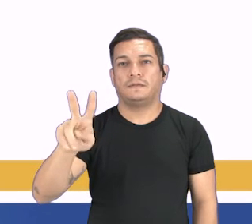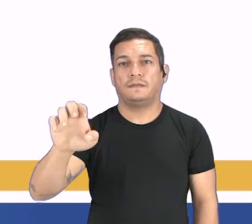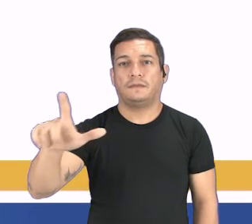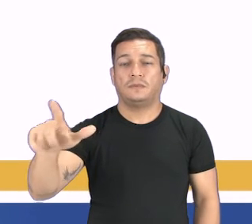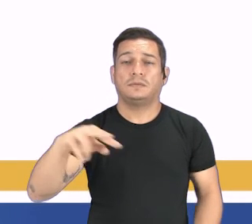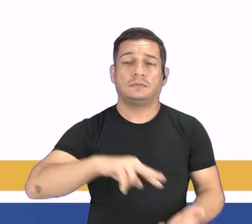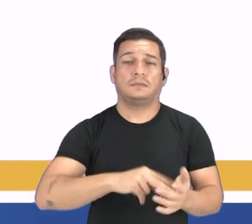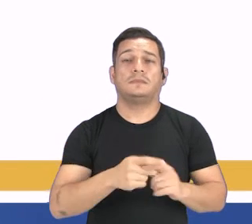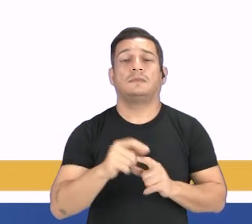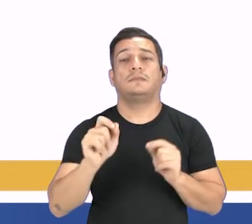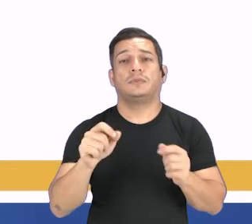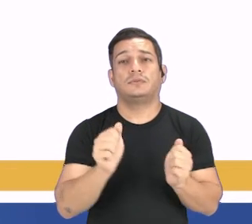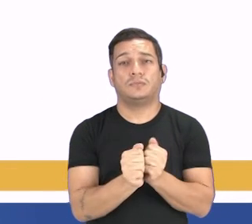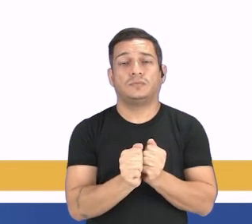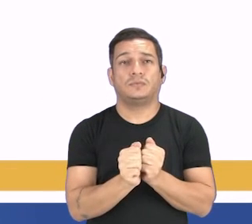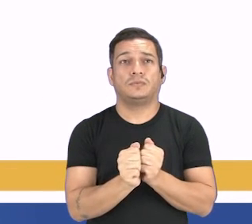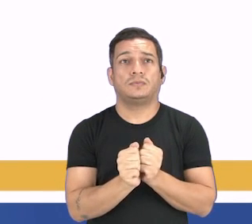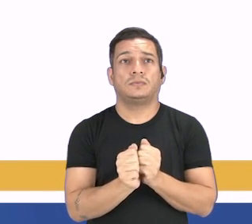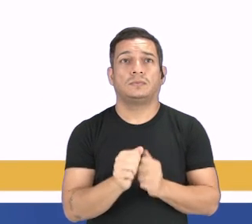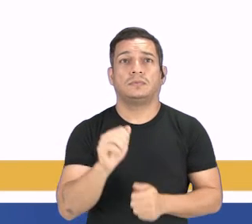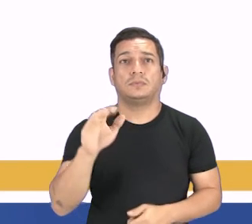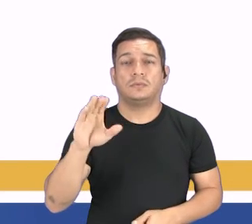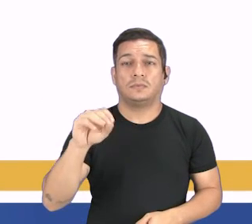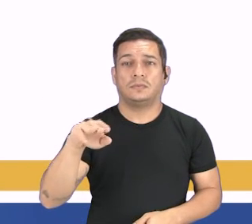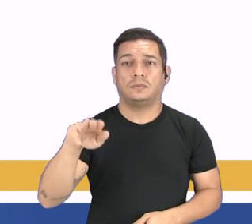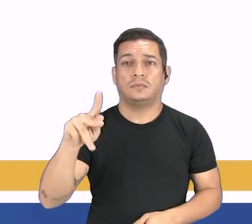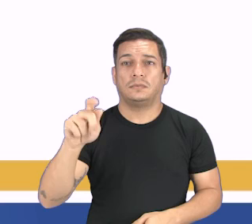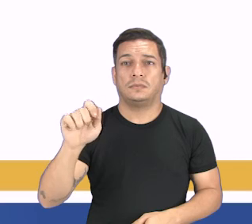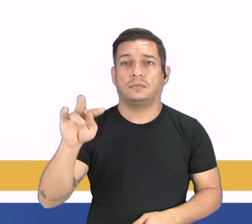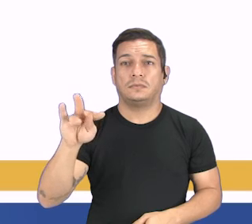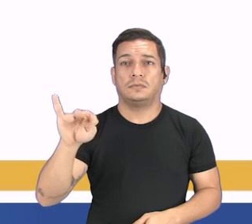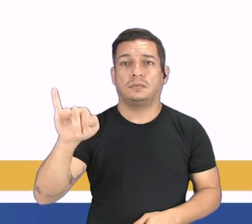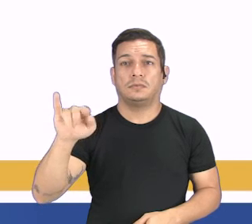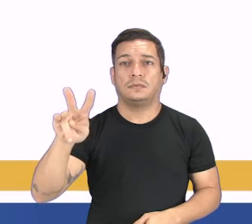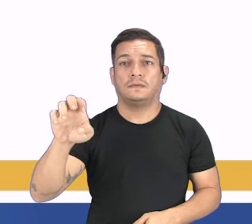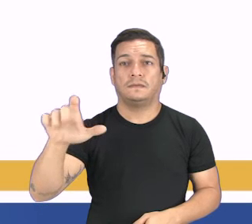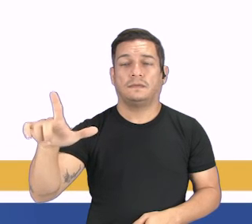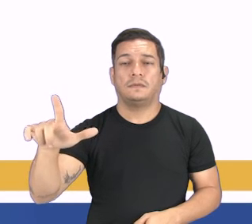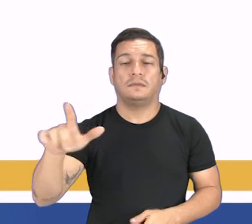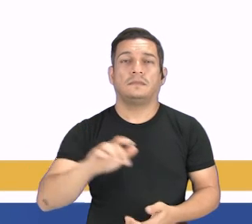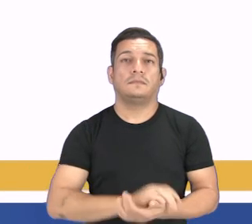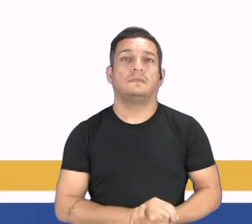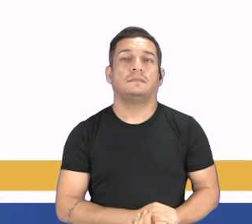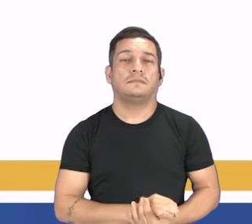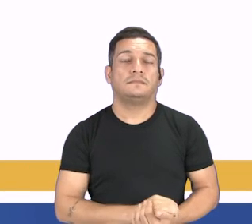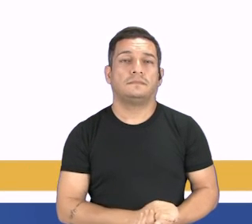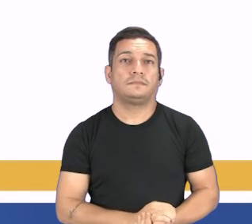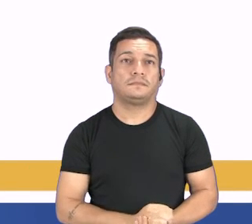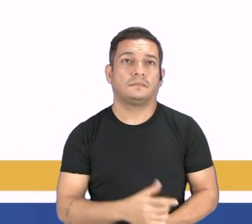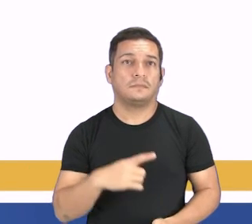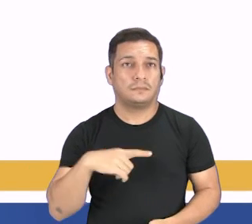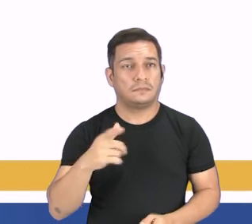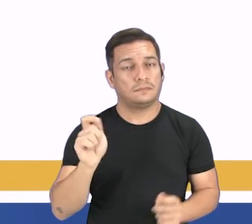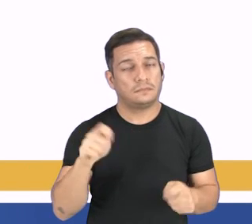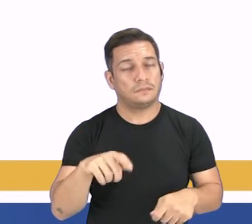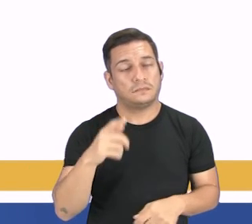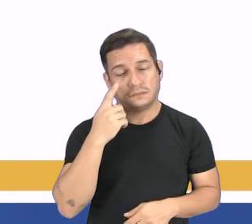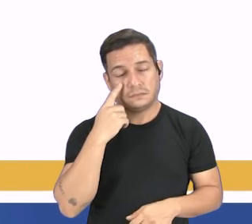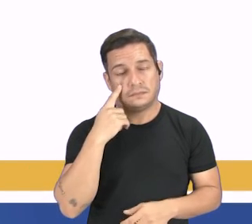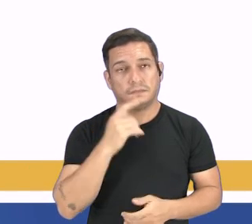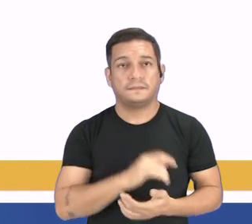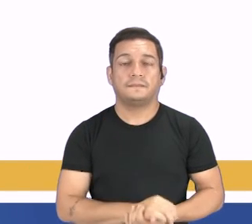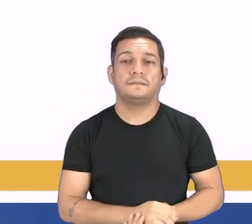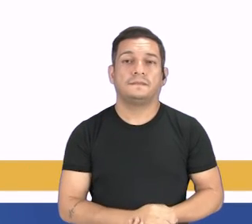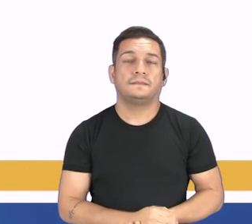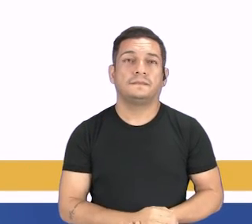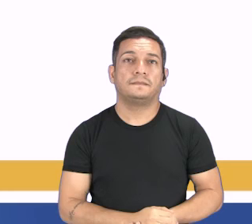significa pode estar junto, não é? Não quer dizer que se porque tem uma condição a outra não pode estar. Não. Tem uma condição e a outra pode